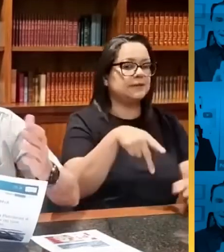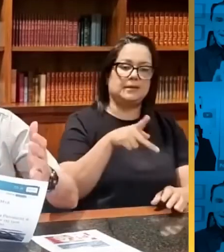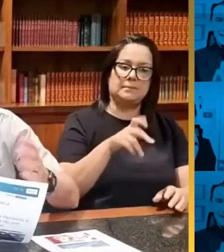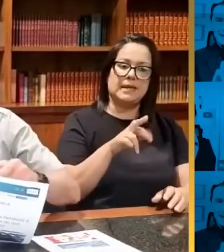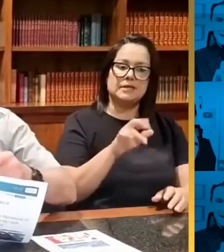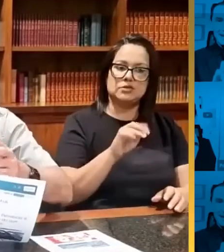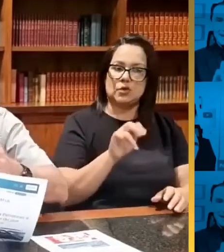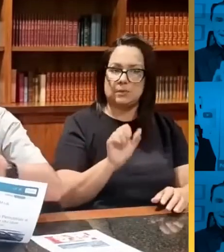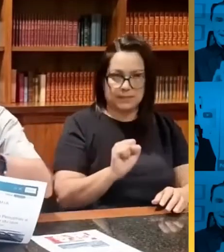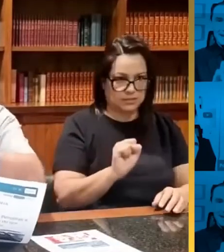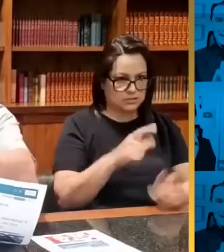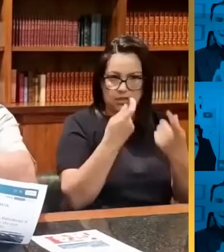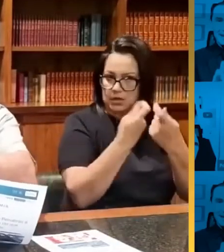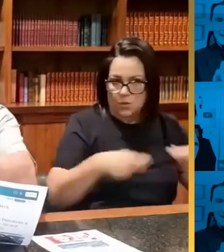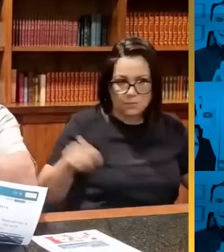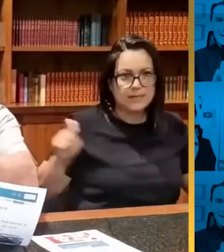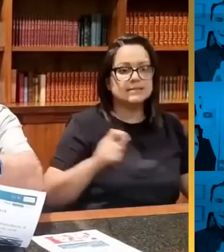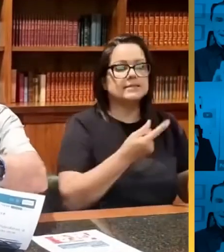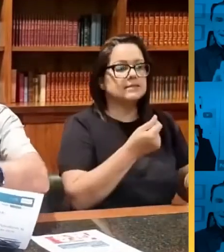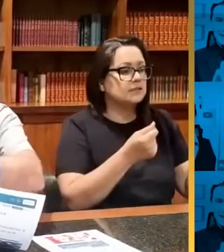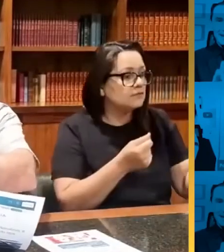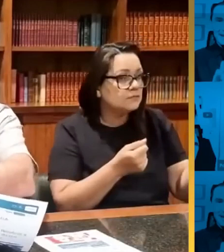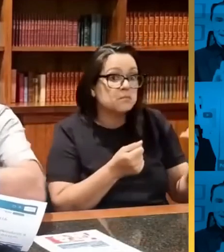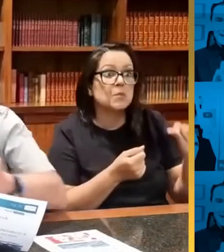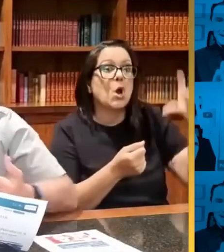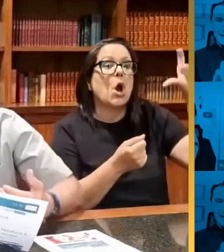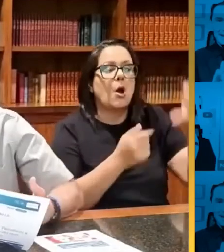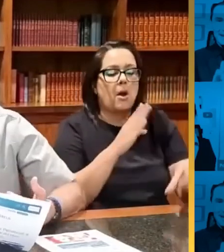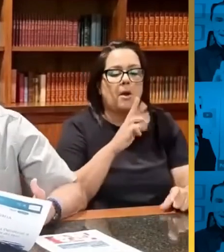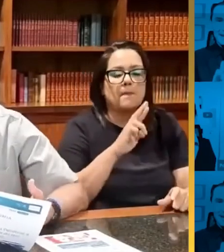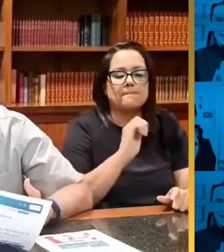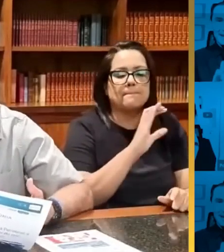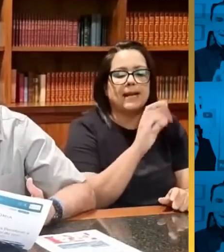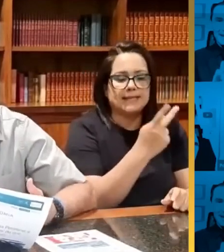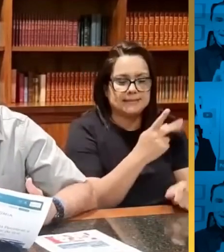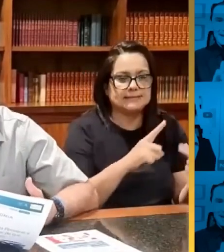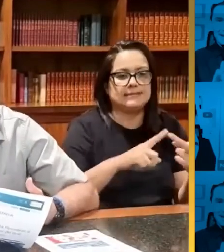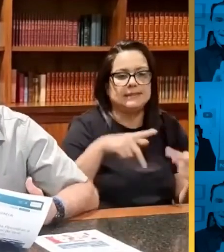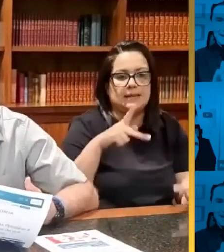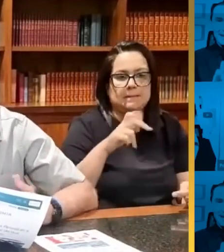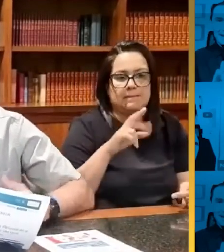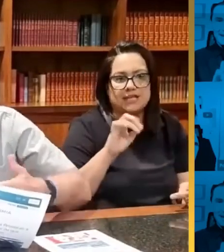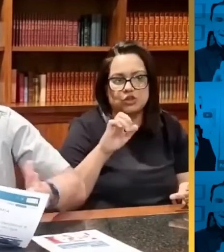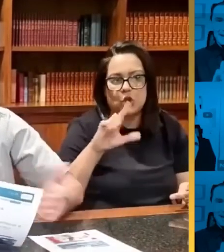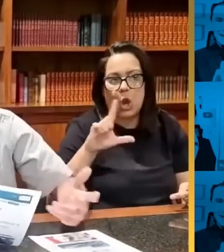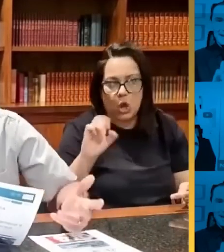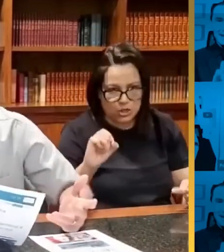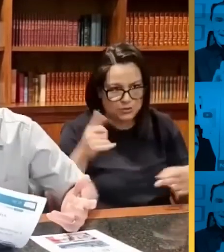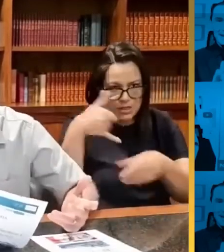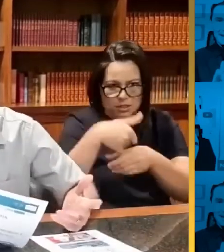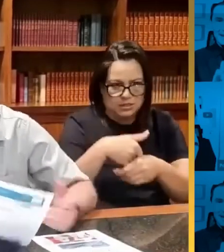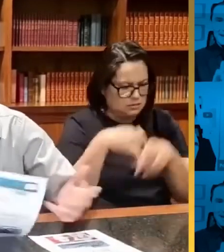Não precisa, quando aumenta o petróleo lá fora, o Brent e o dólar aumenta aqui, ela não